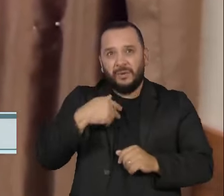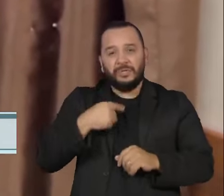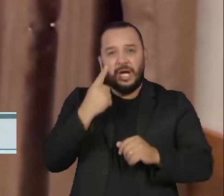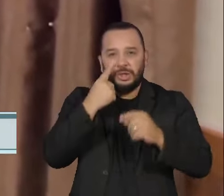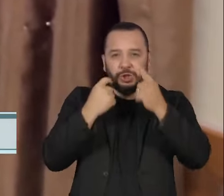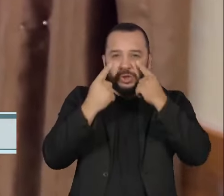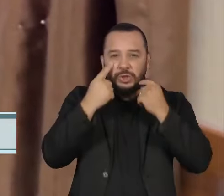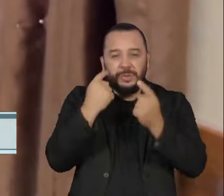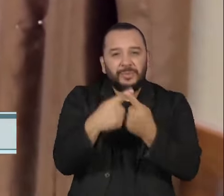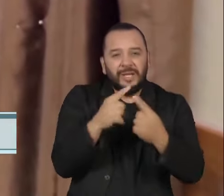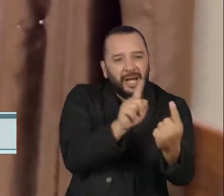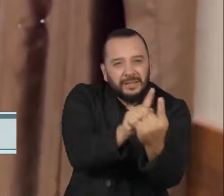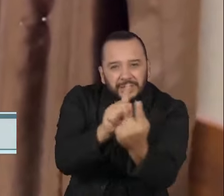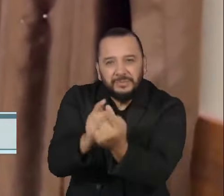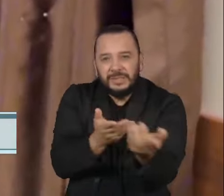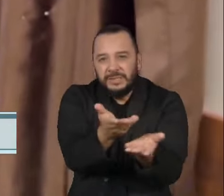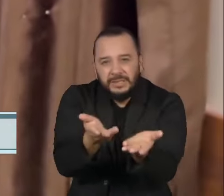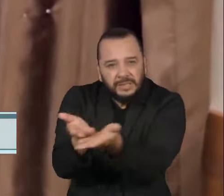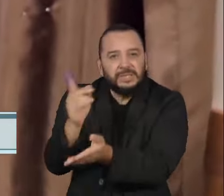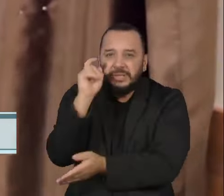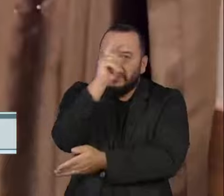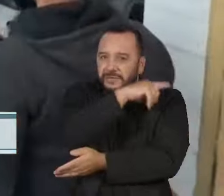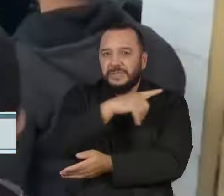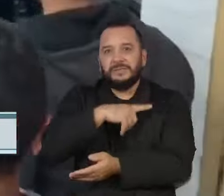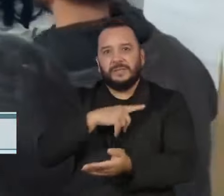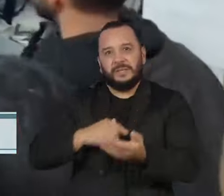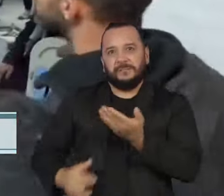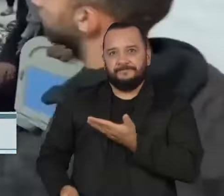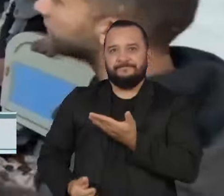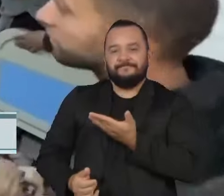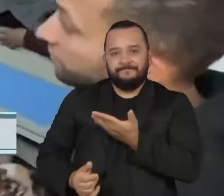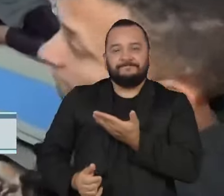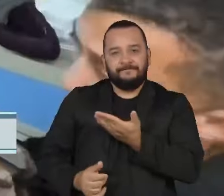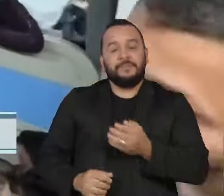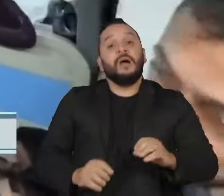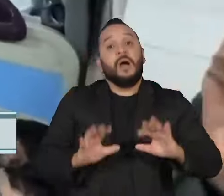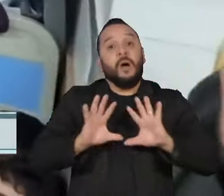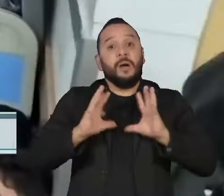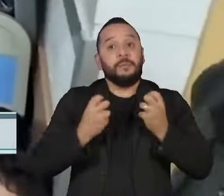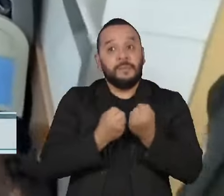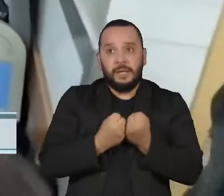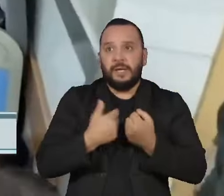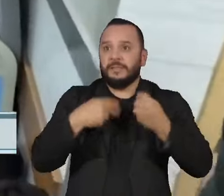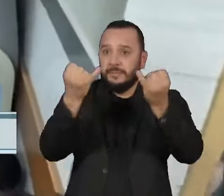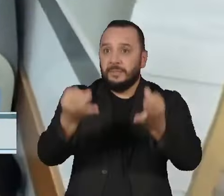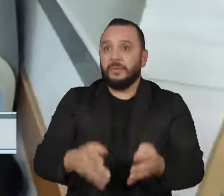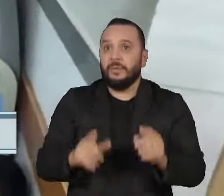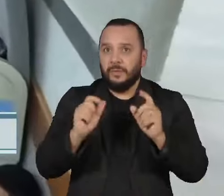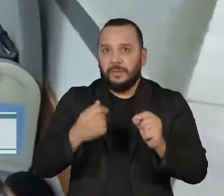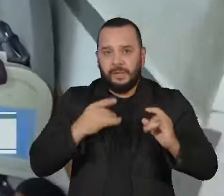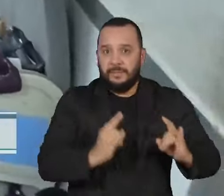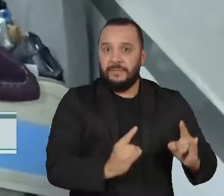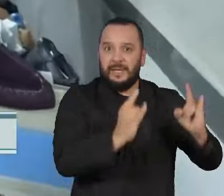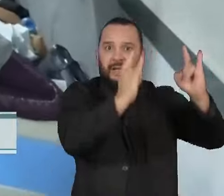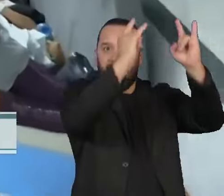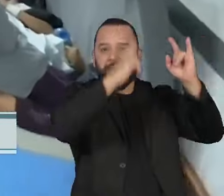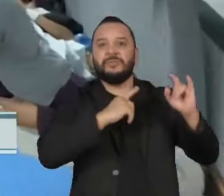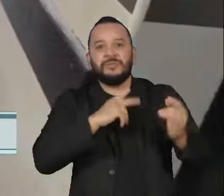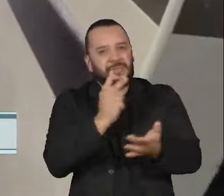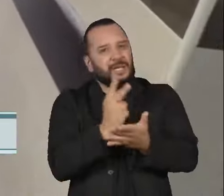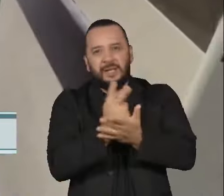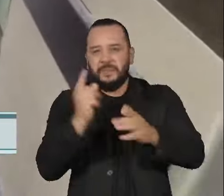atendimento precário e caótico aos pacientes a Organização Mundial da Saúde denuncia que o prédio é atacado com